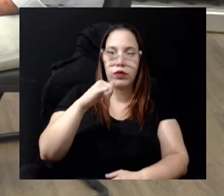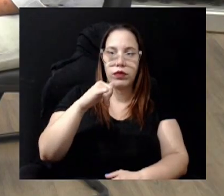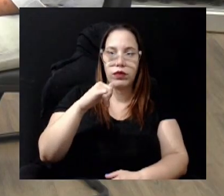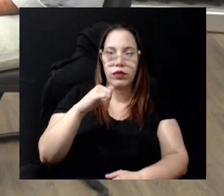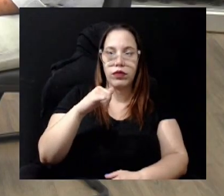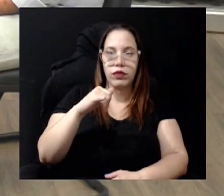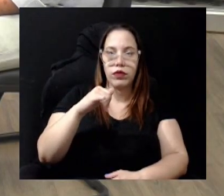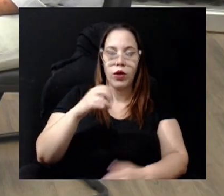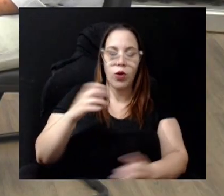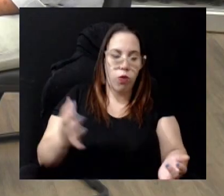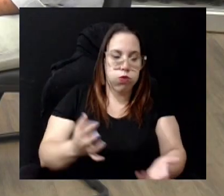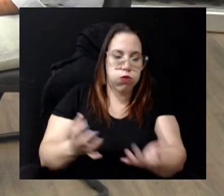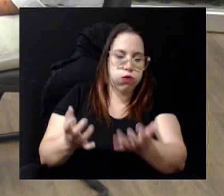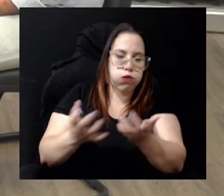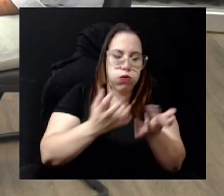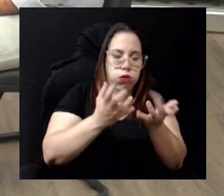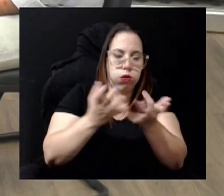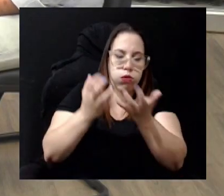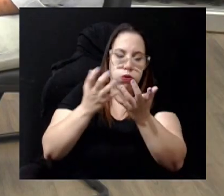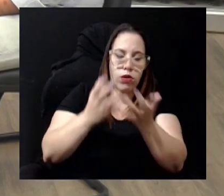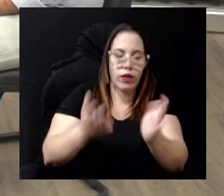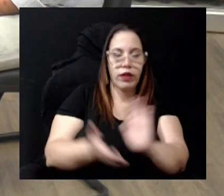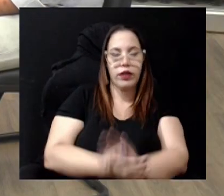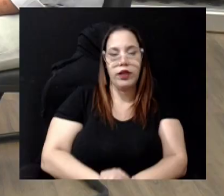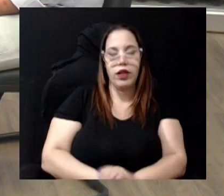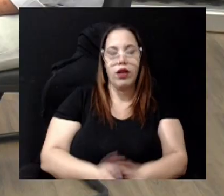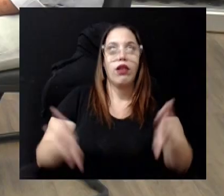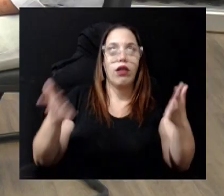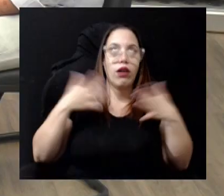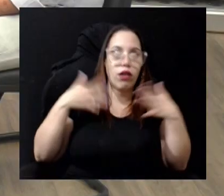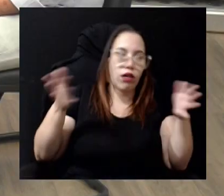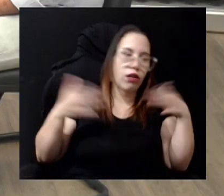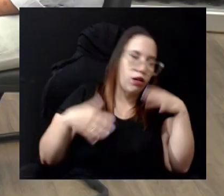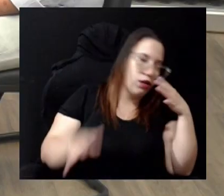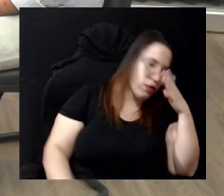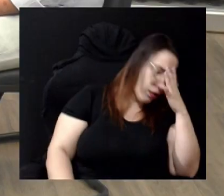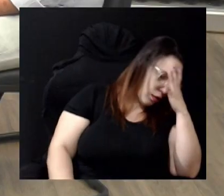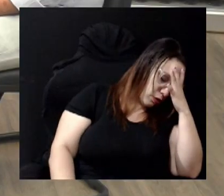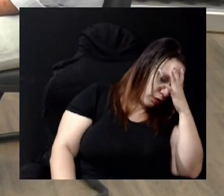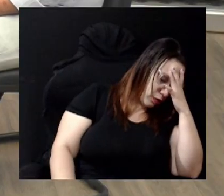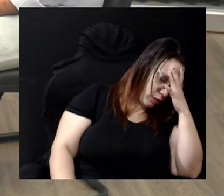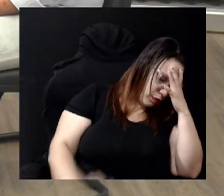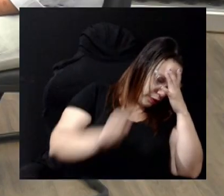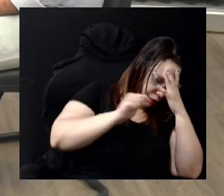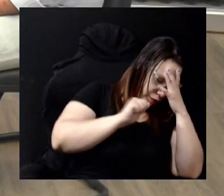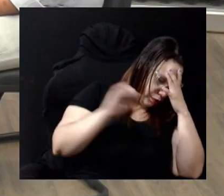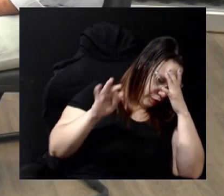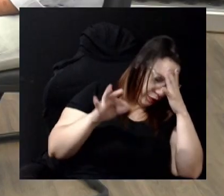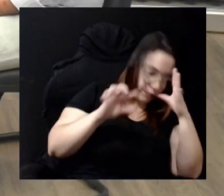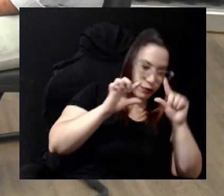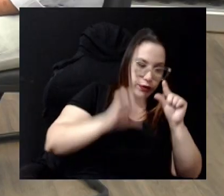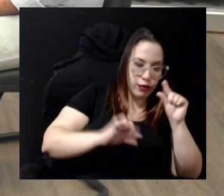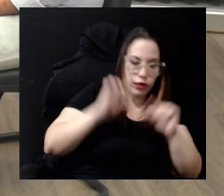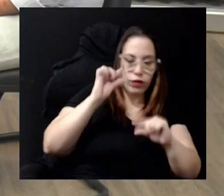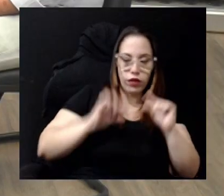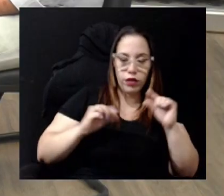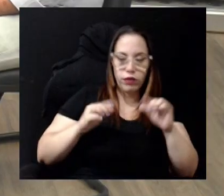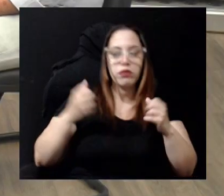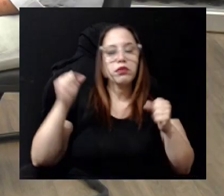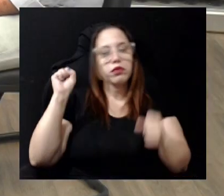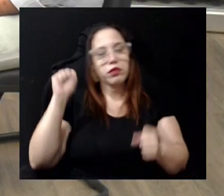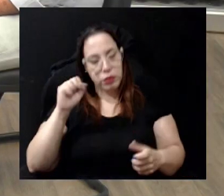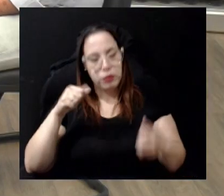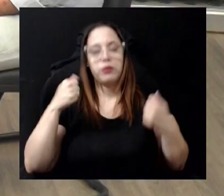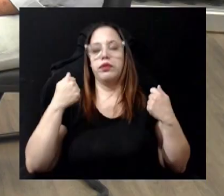tem acontecido, desse calor terrível, e a gente precisa de economizar. A gente está numa situação que sim, a gente precisa do horário